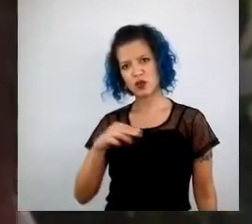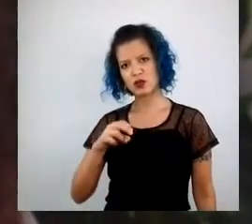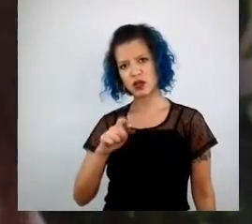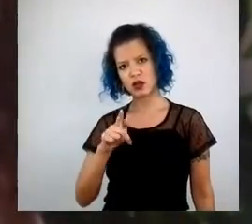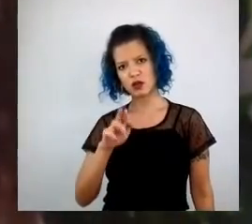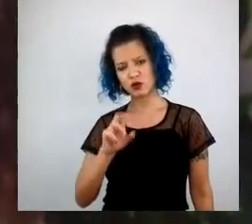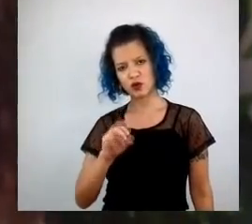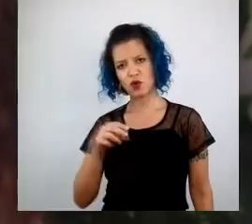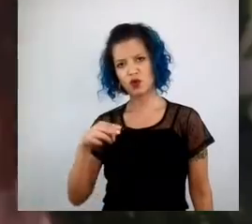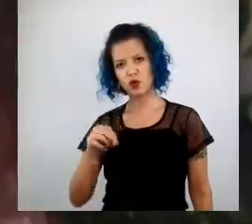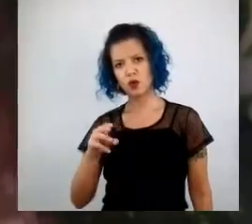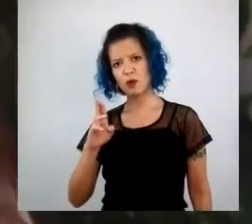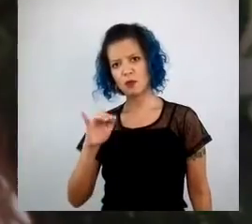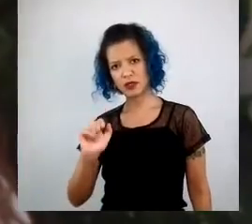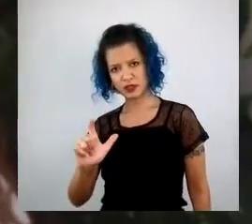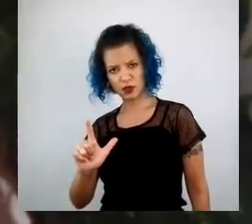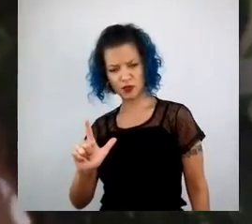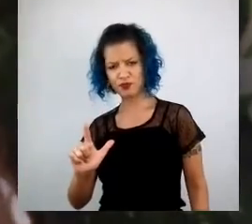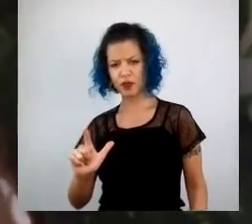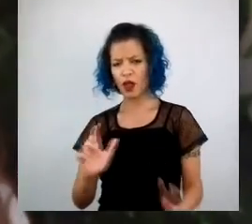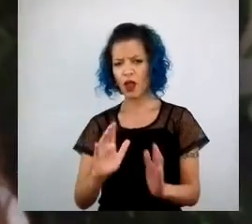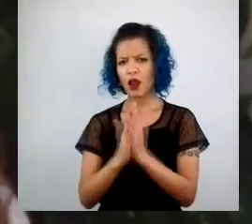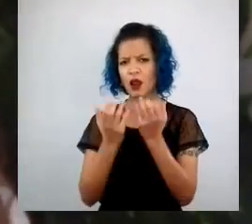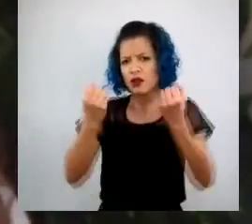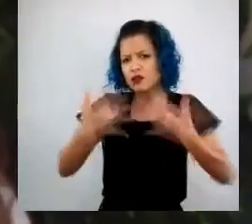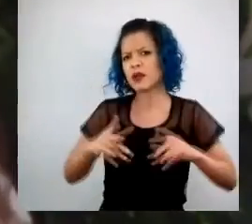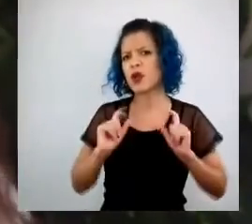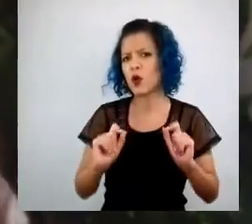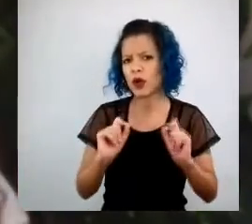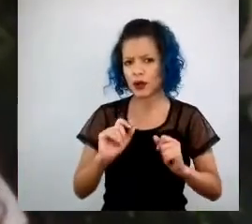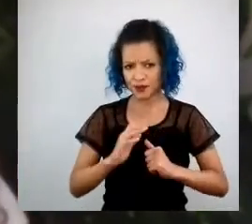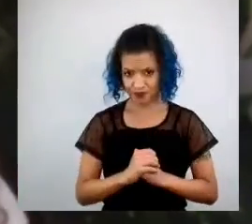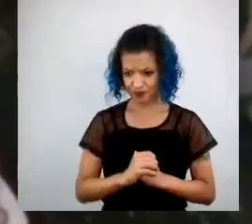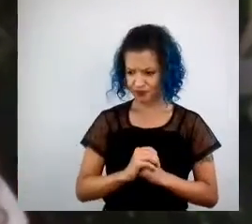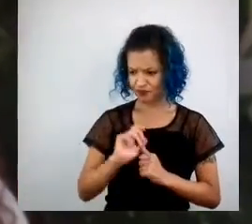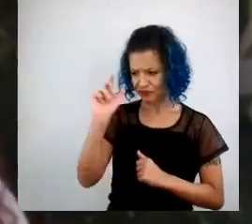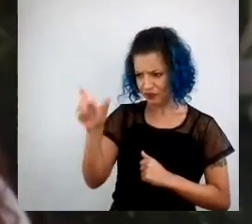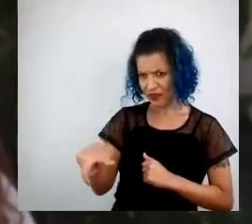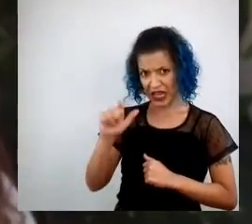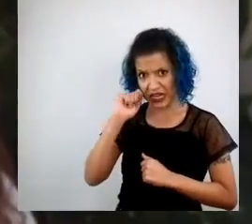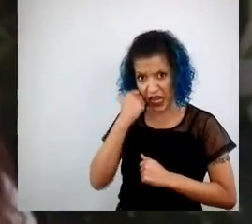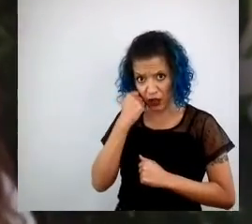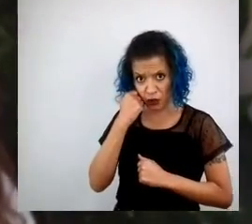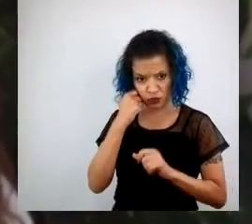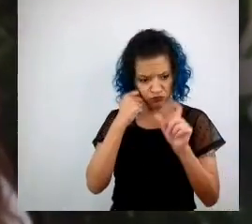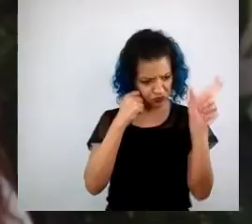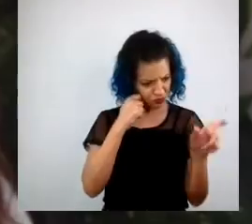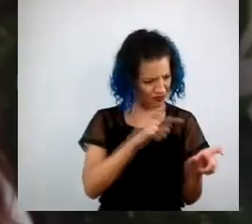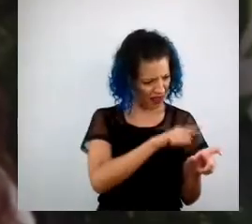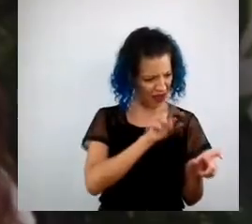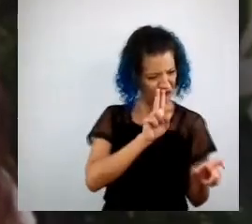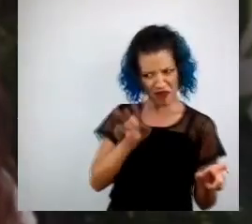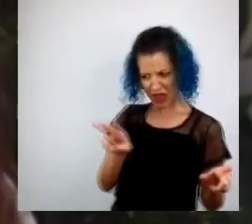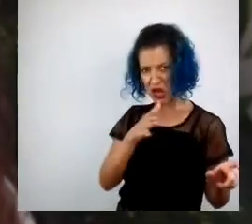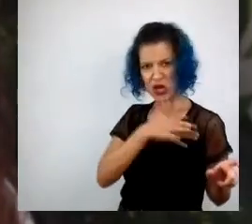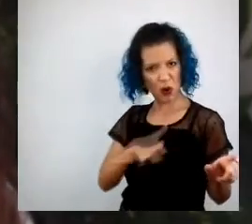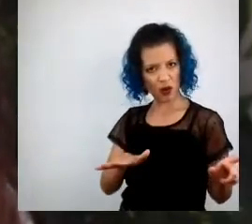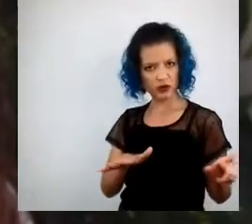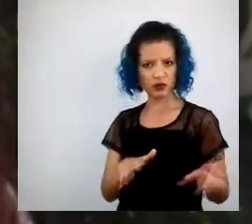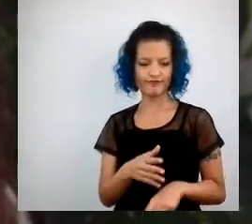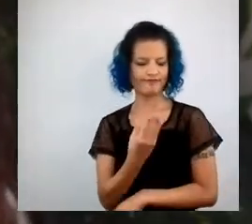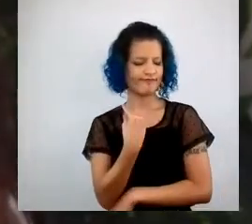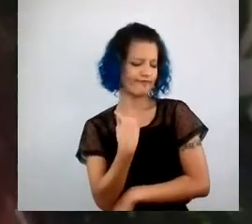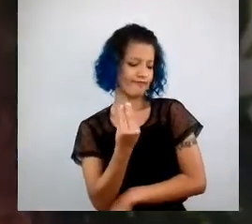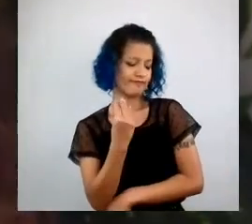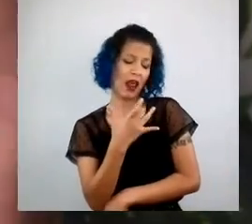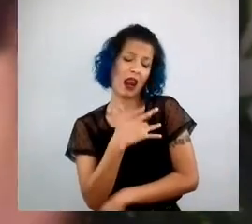uma pessoa não gosta de uma pessoa negra, é lamentável. Mas quando,